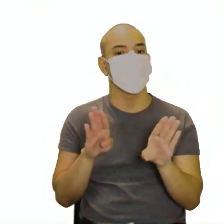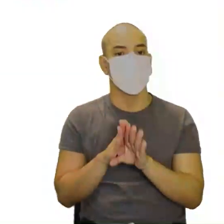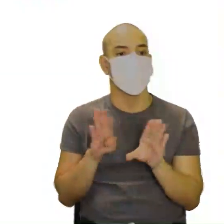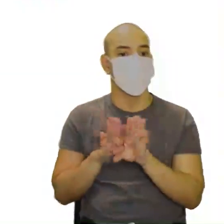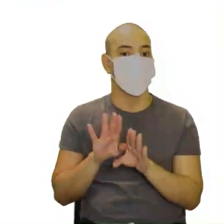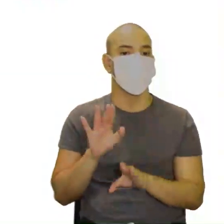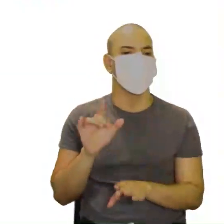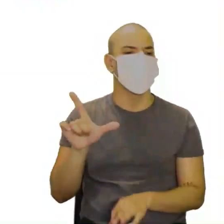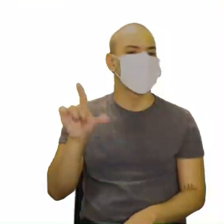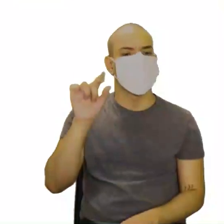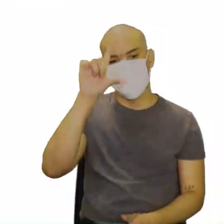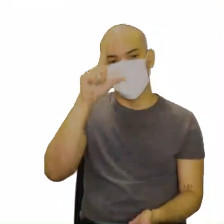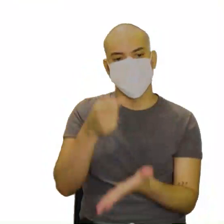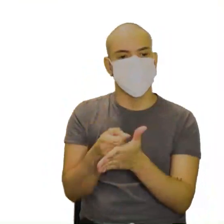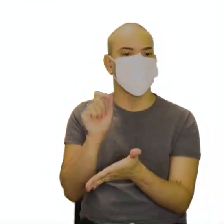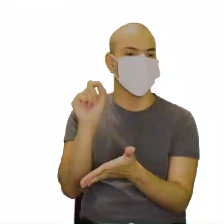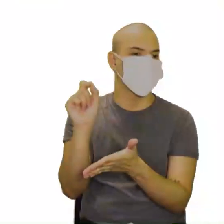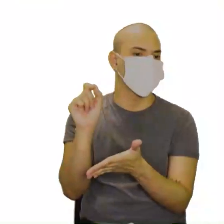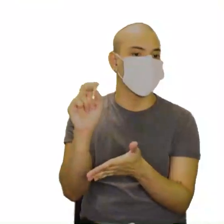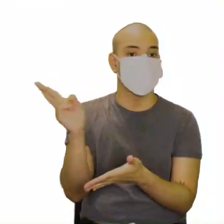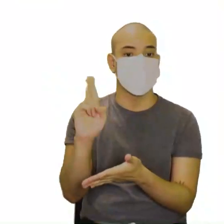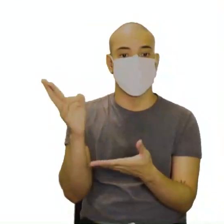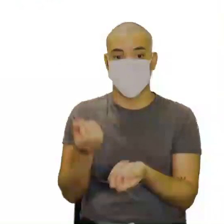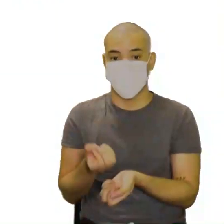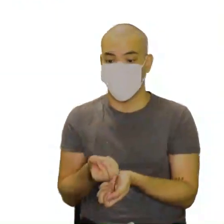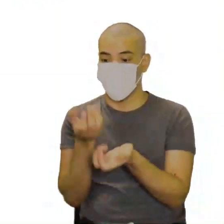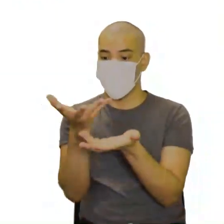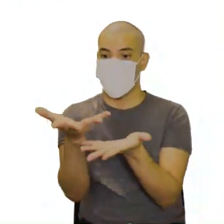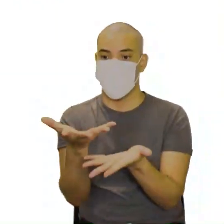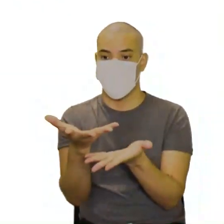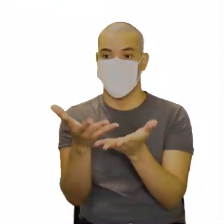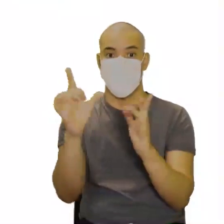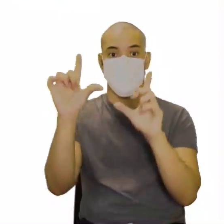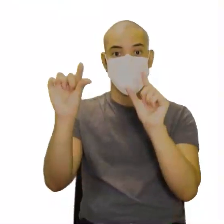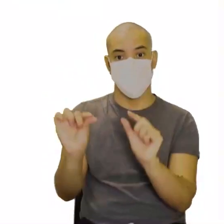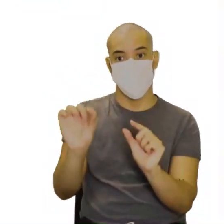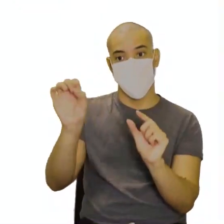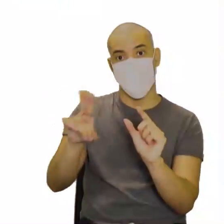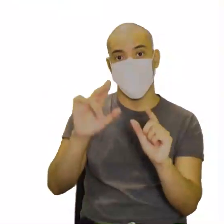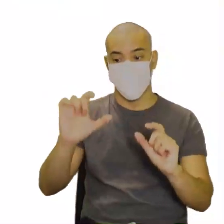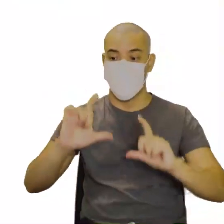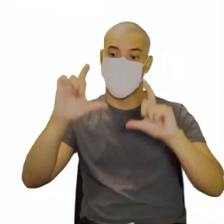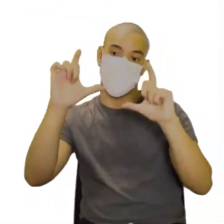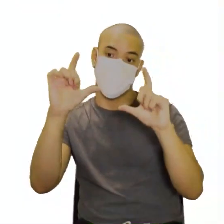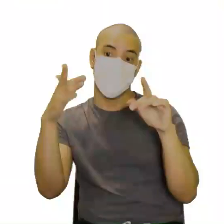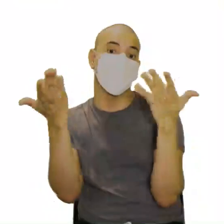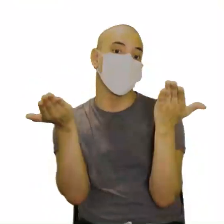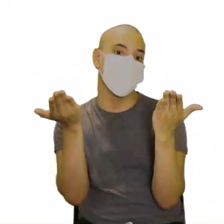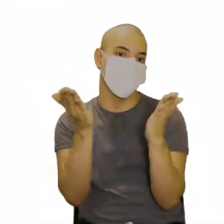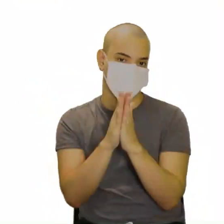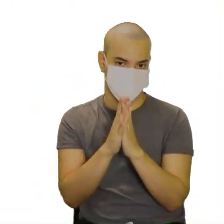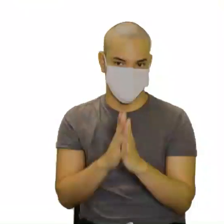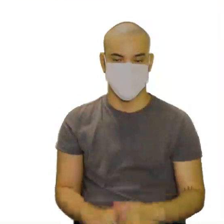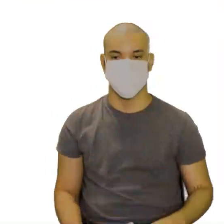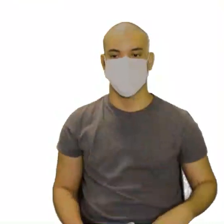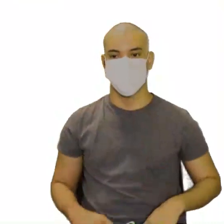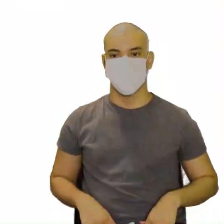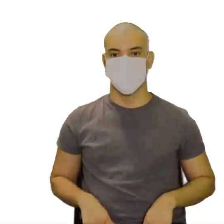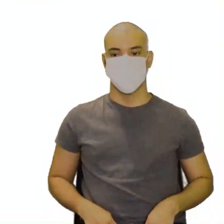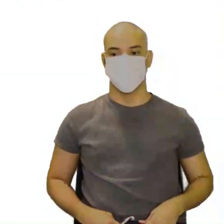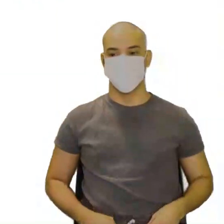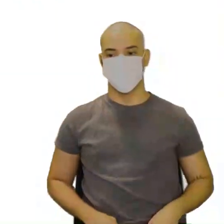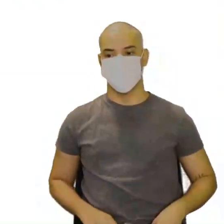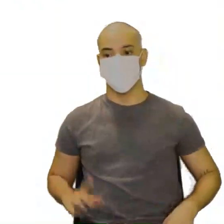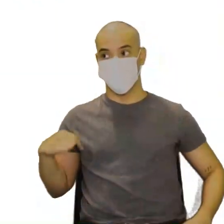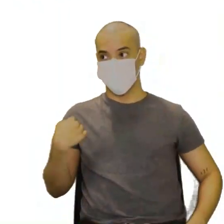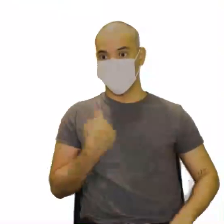para a gente decidir sobre quem fornece a menor ou a maior tensão, tá, pessoal? Aqui a gente